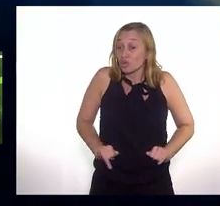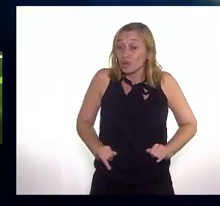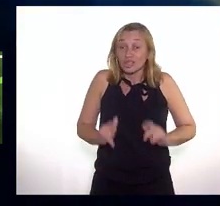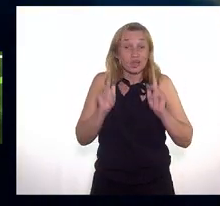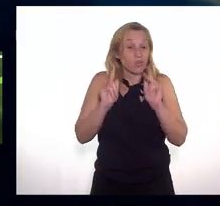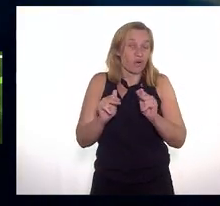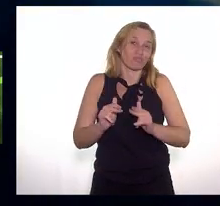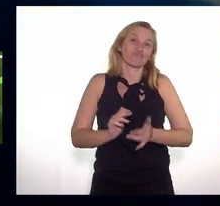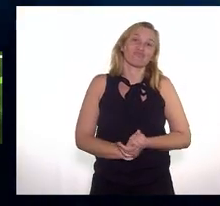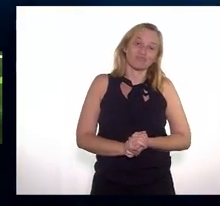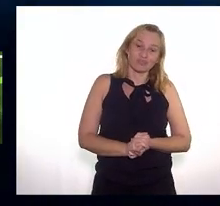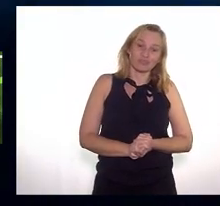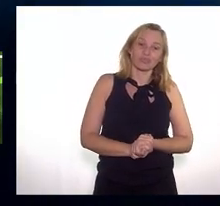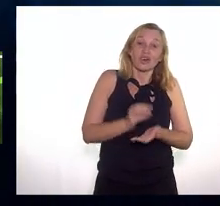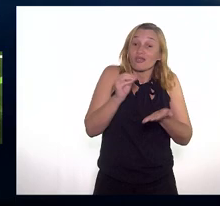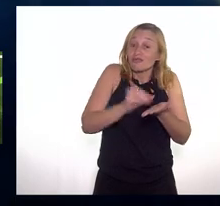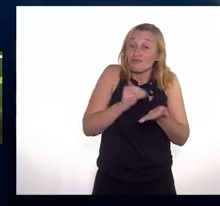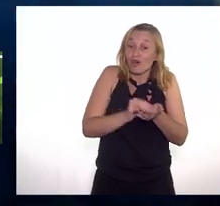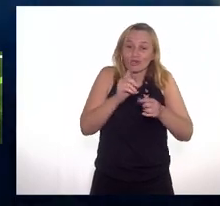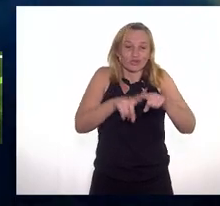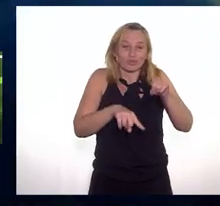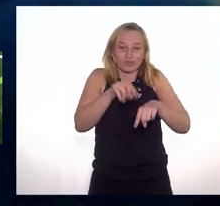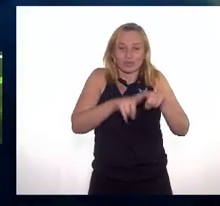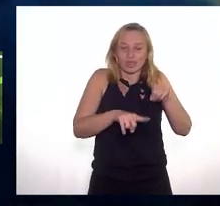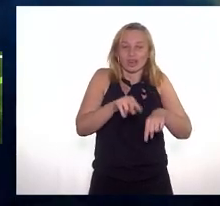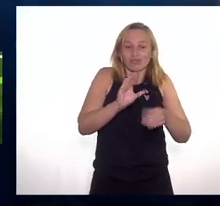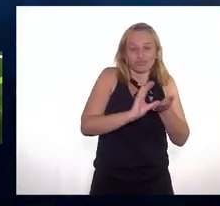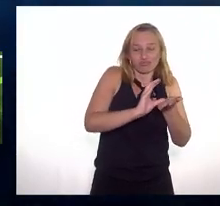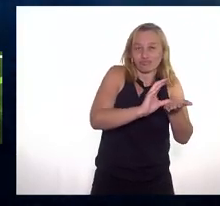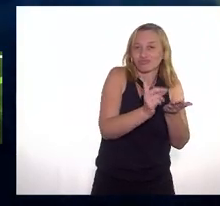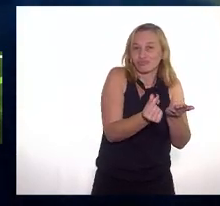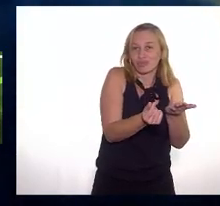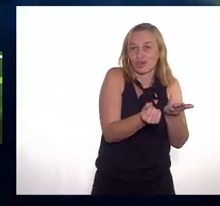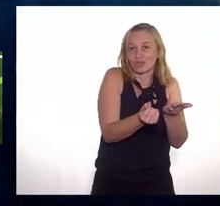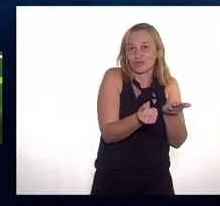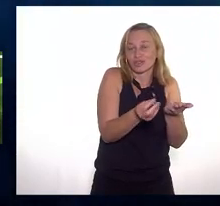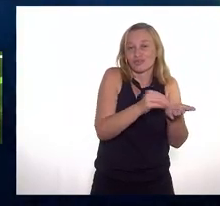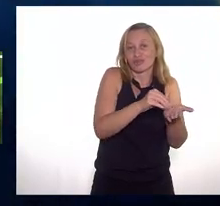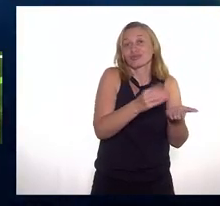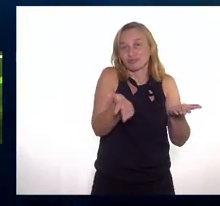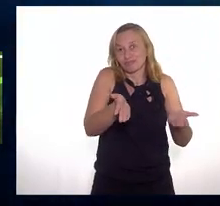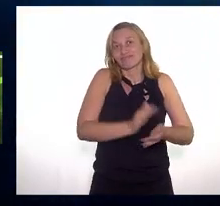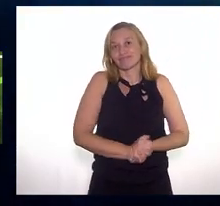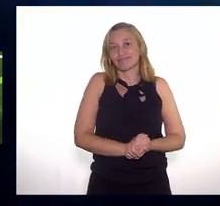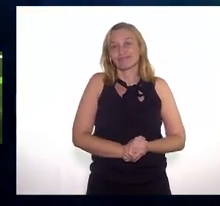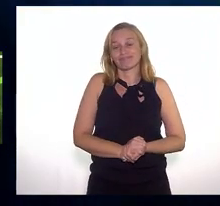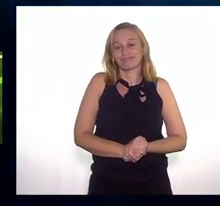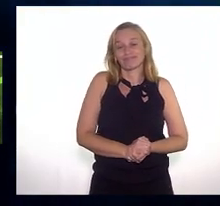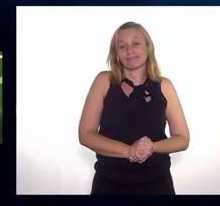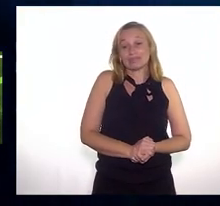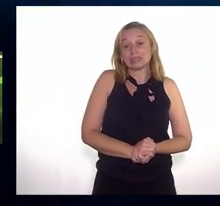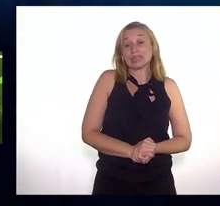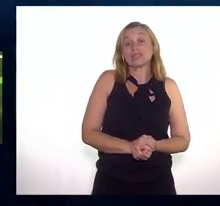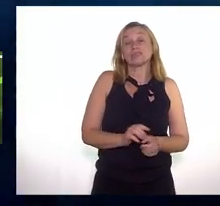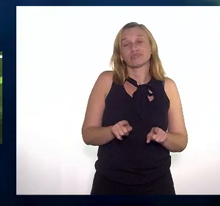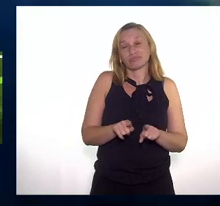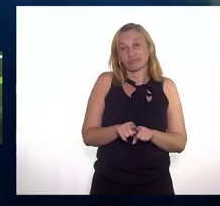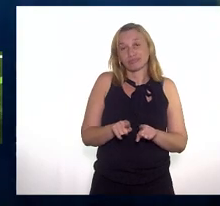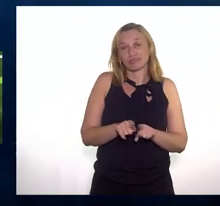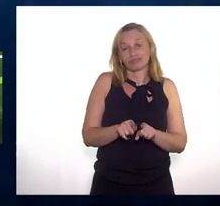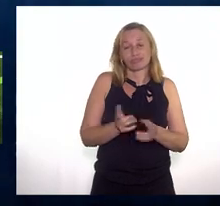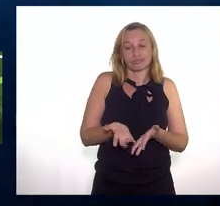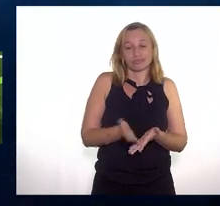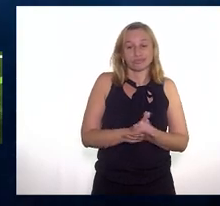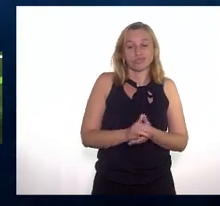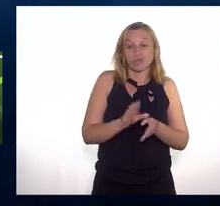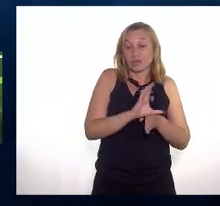mal. Descaso e falta de verba. Todos. Né? E, como conselho,